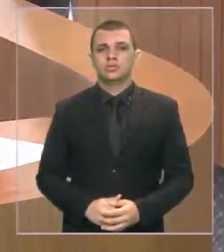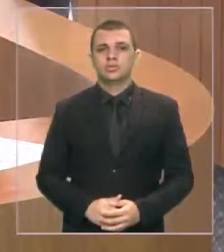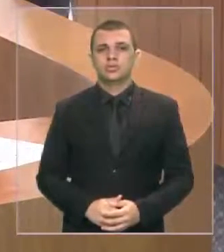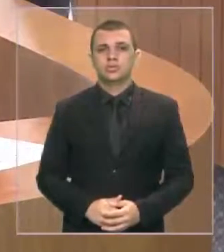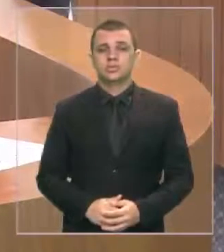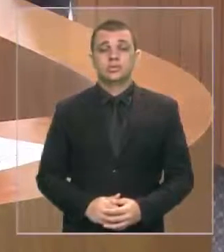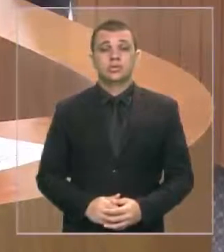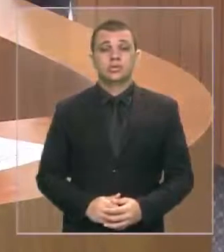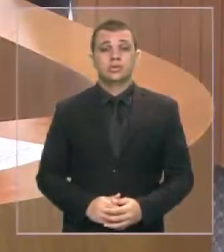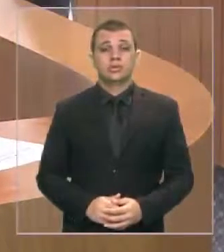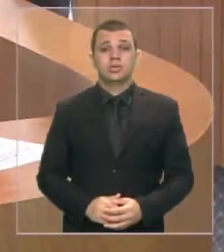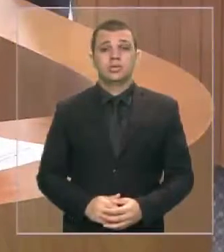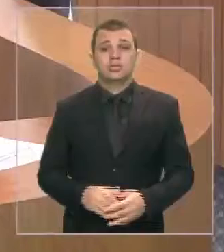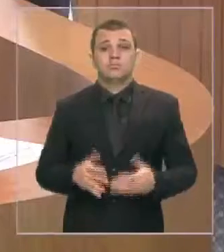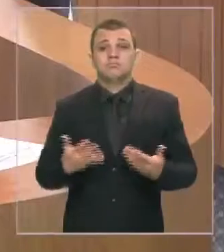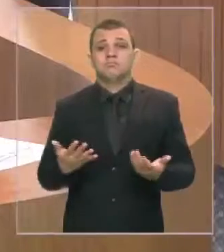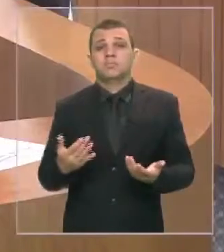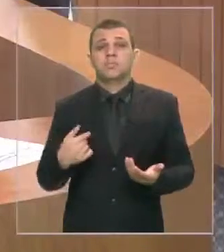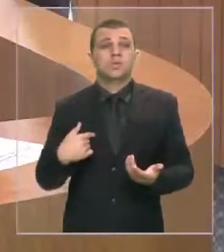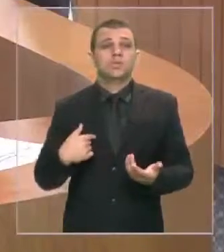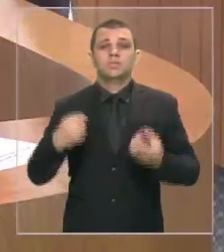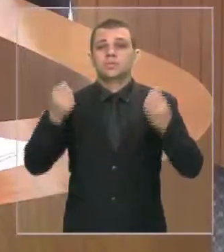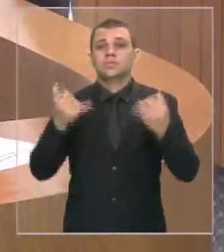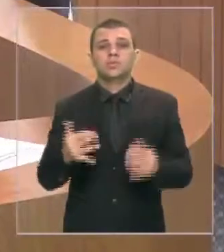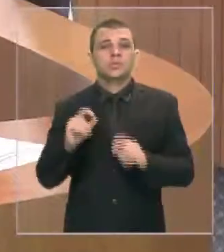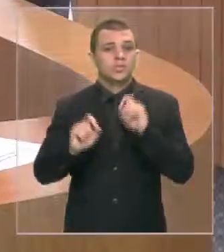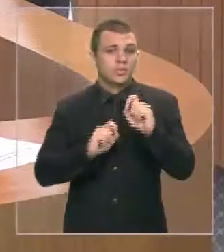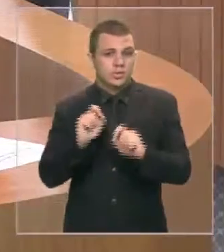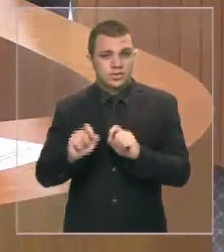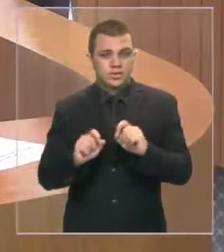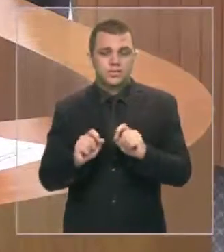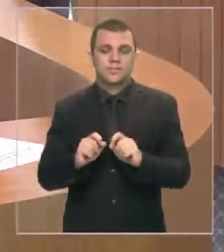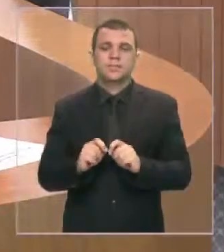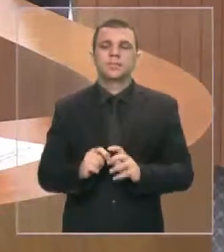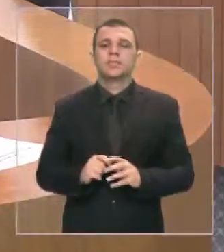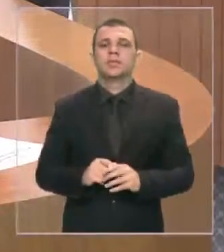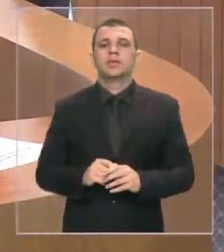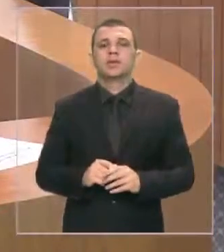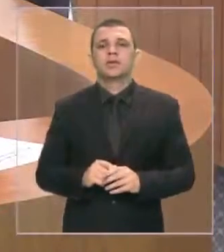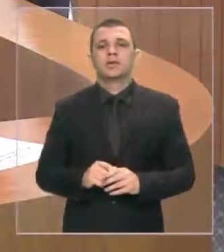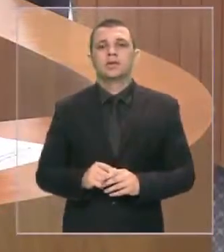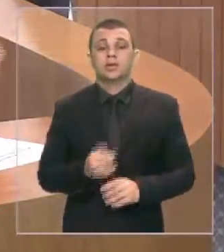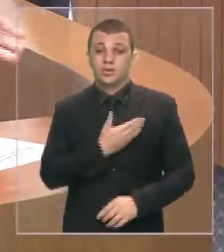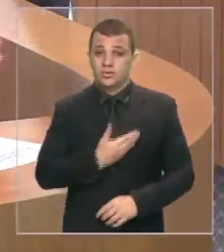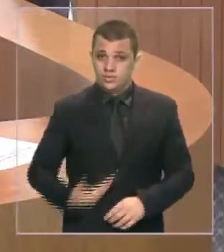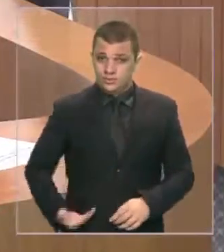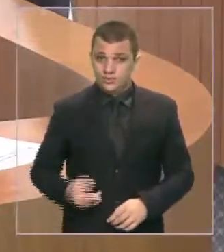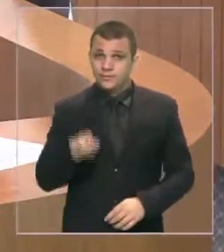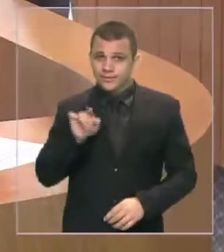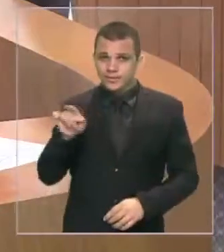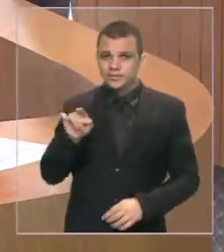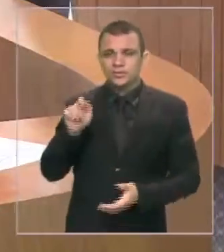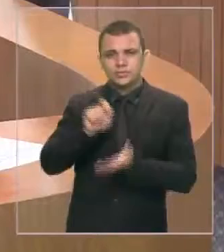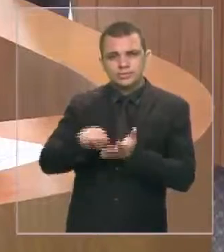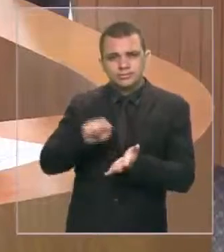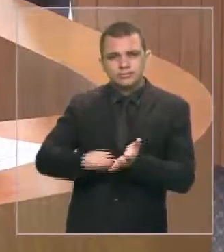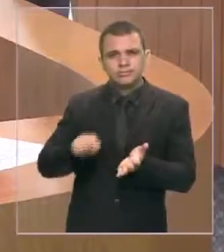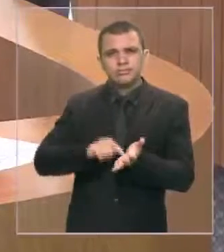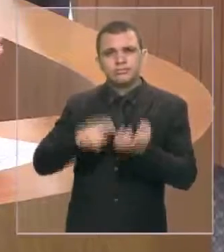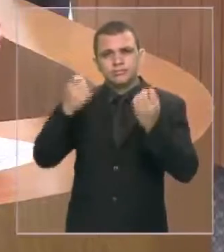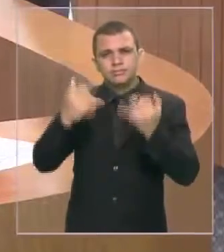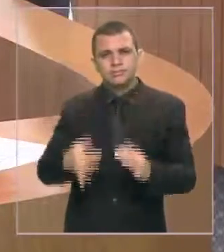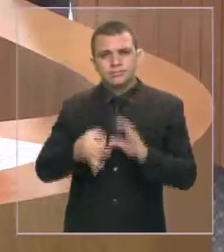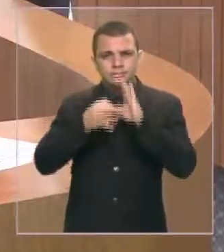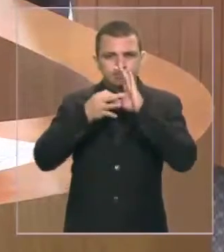então, o que eu quero dizer é que, da mesma forma que o governador criticou